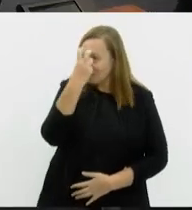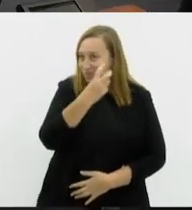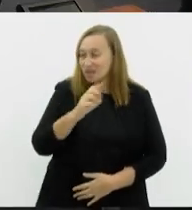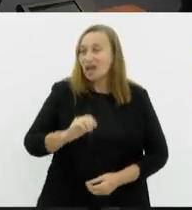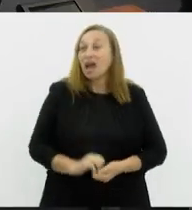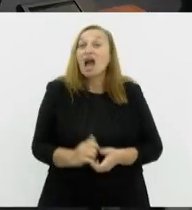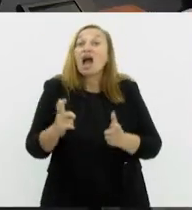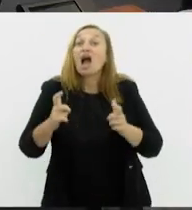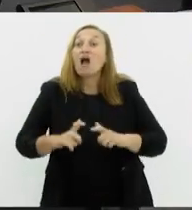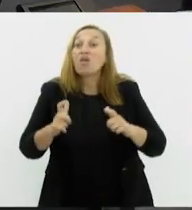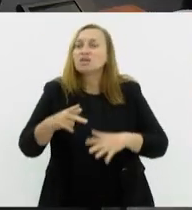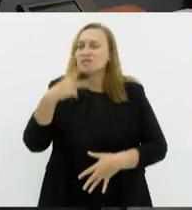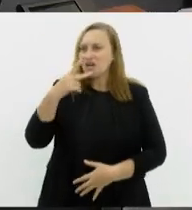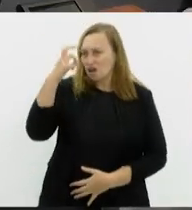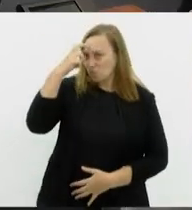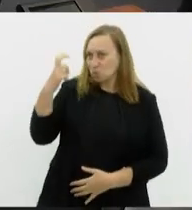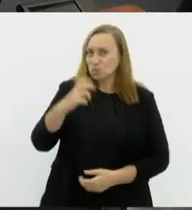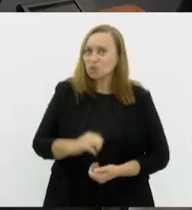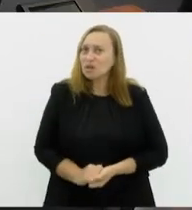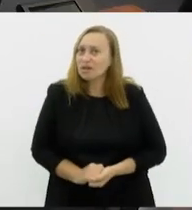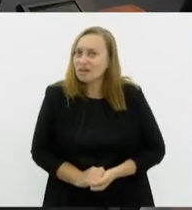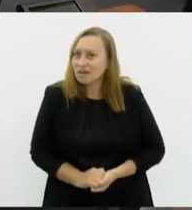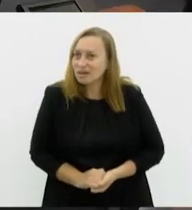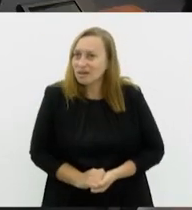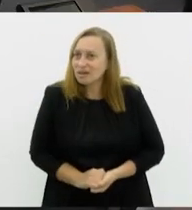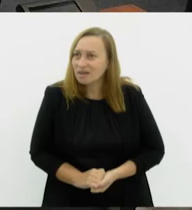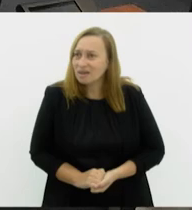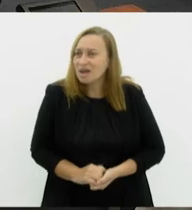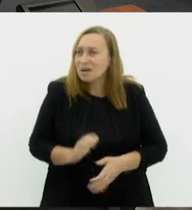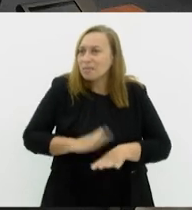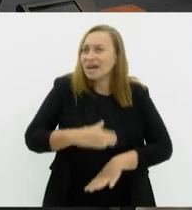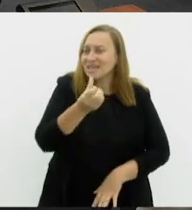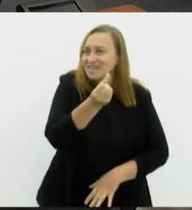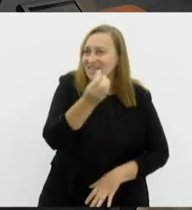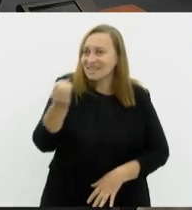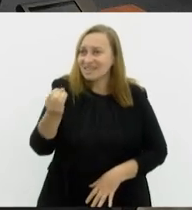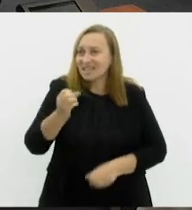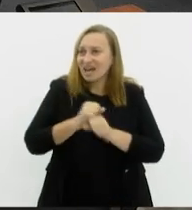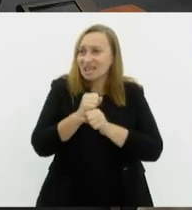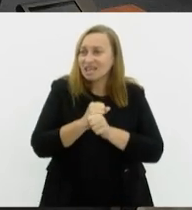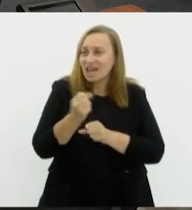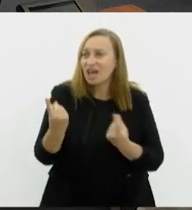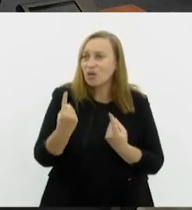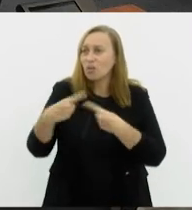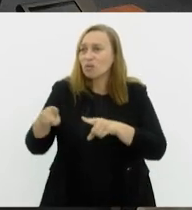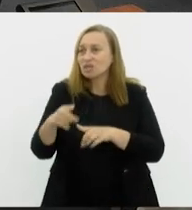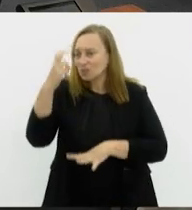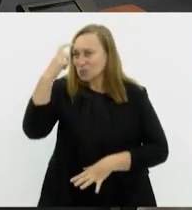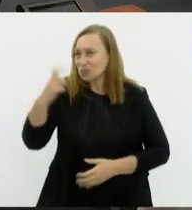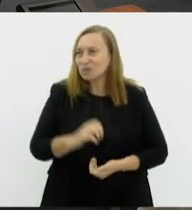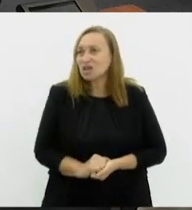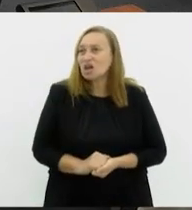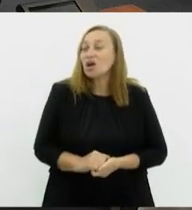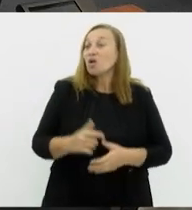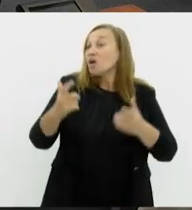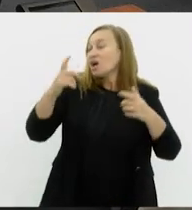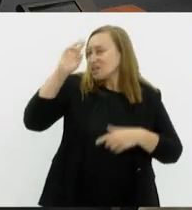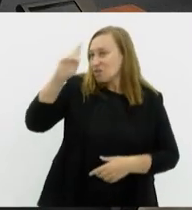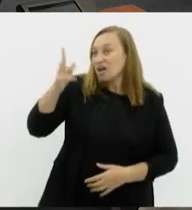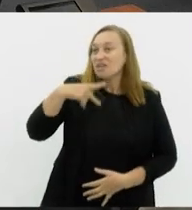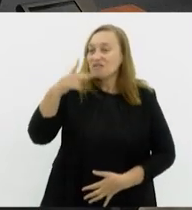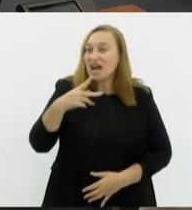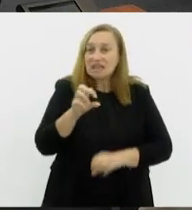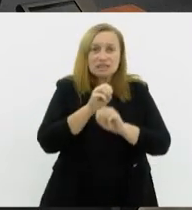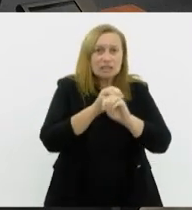aonde Vossa Excelência fala cultura, há mais de 60 anos é anticultura. Aonde Vossa Excelência fala